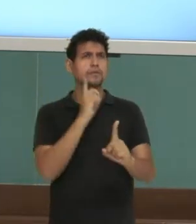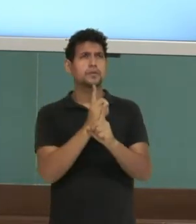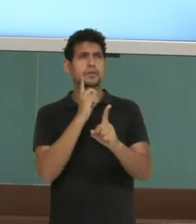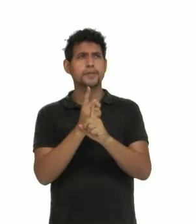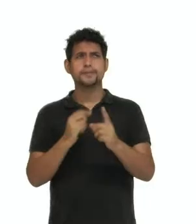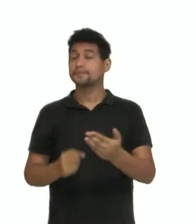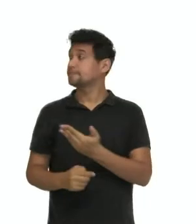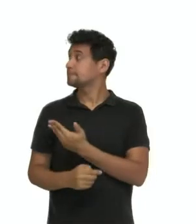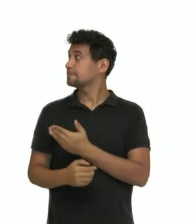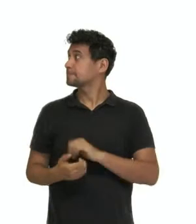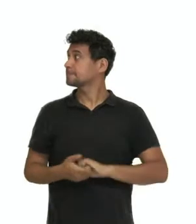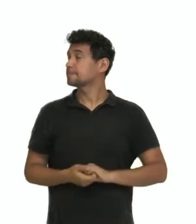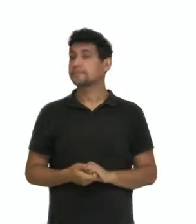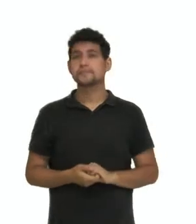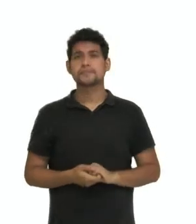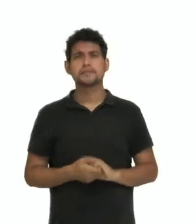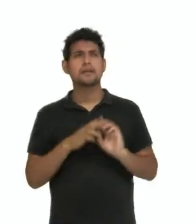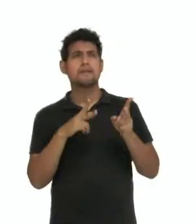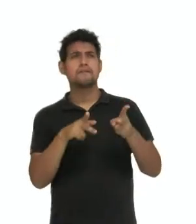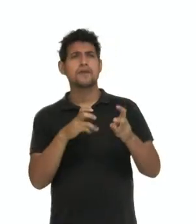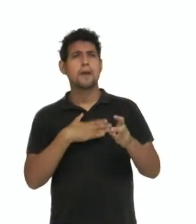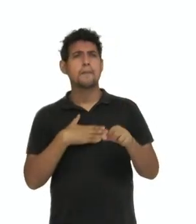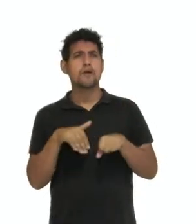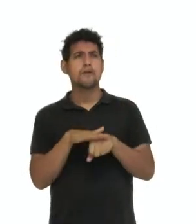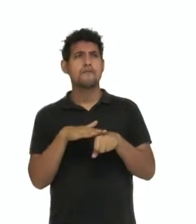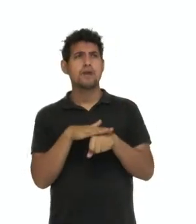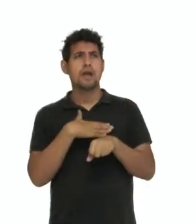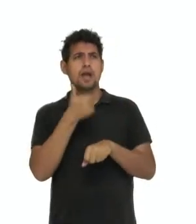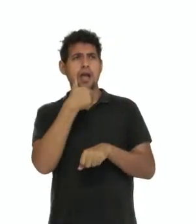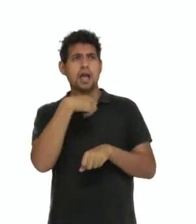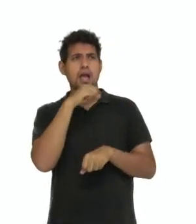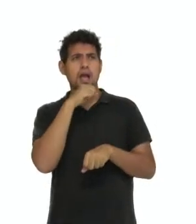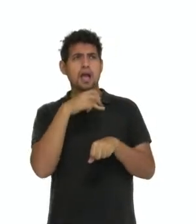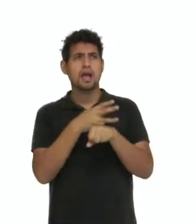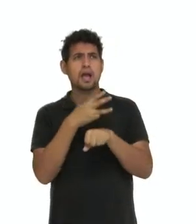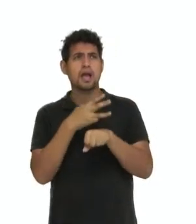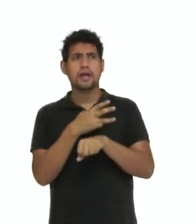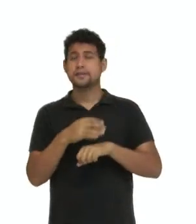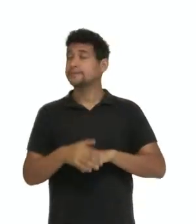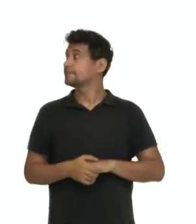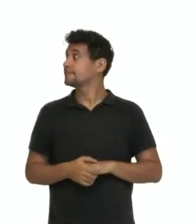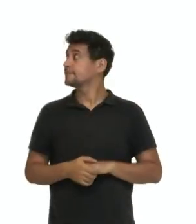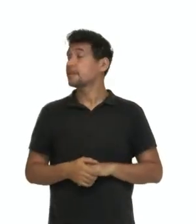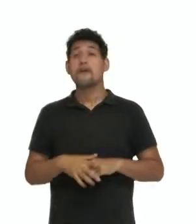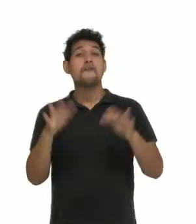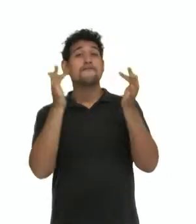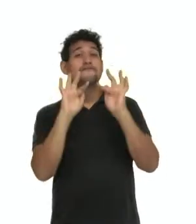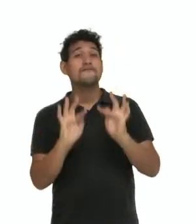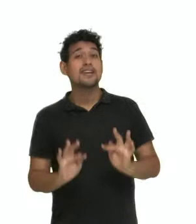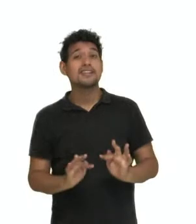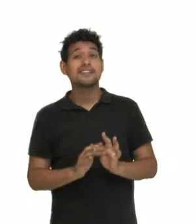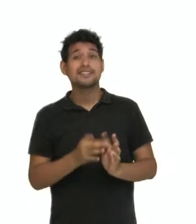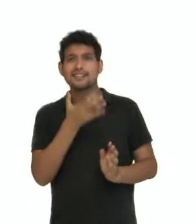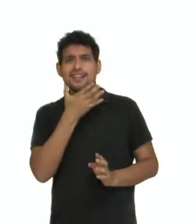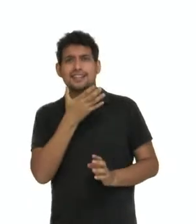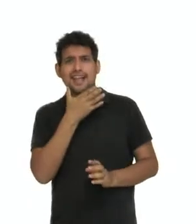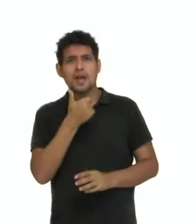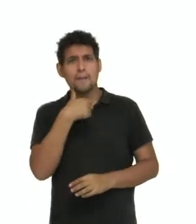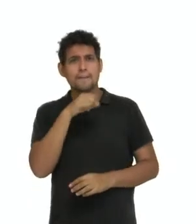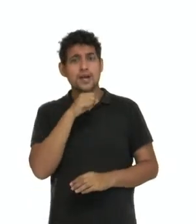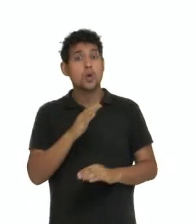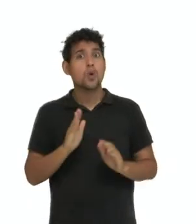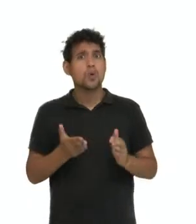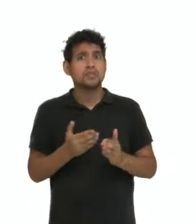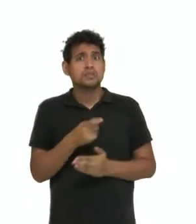descobrir? Vejam a minha conversa com a minha mãe no WhatsApp. Feliz Natal, mãe! Hoje está